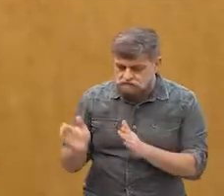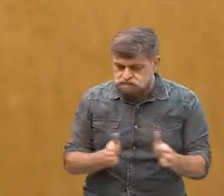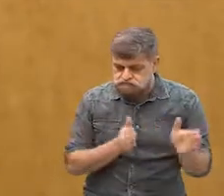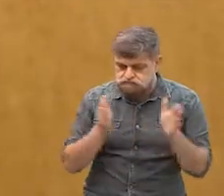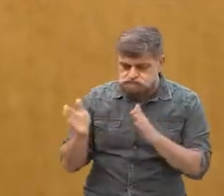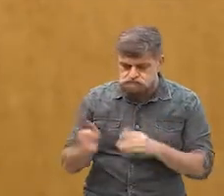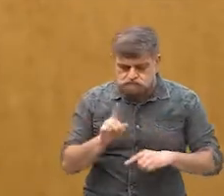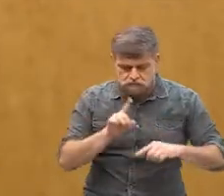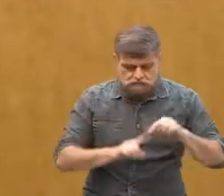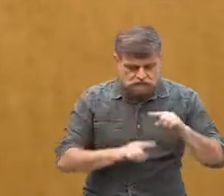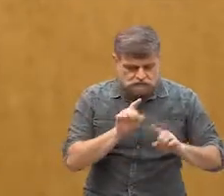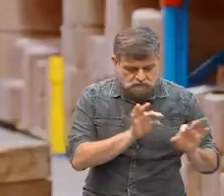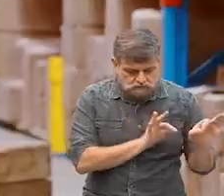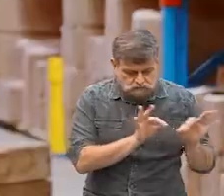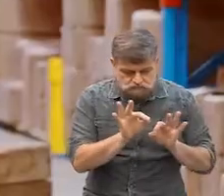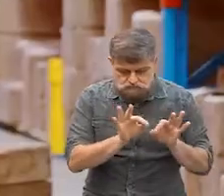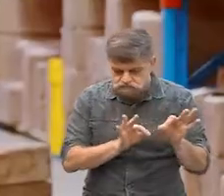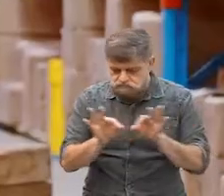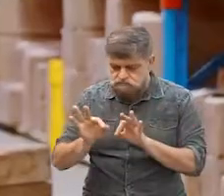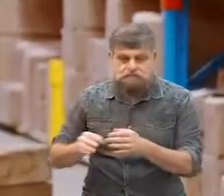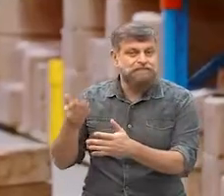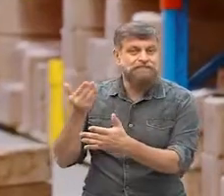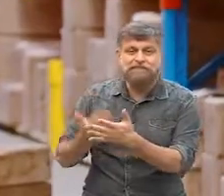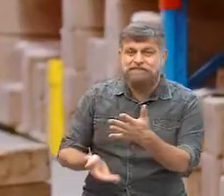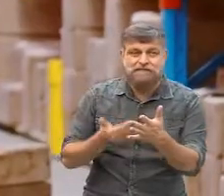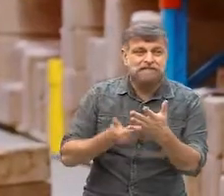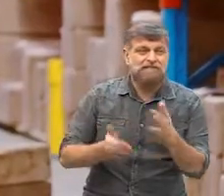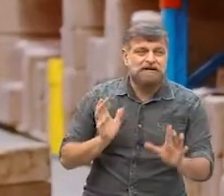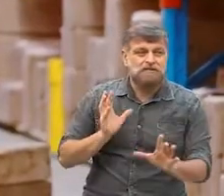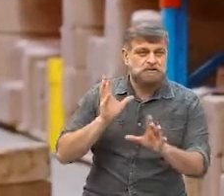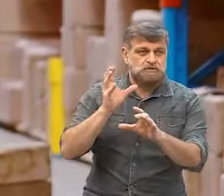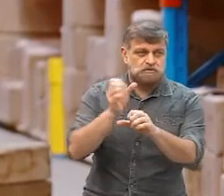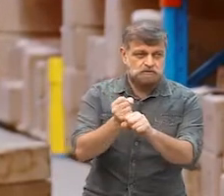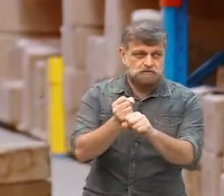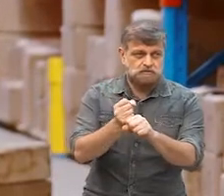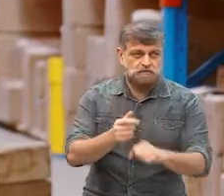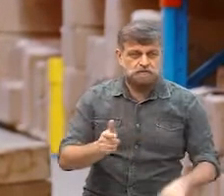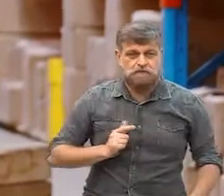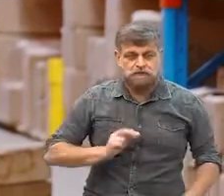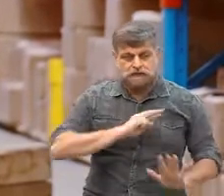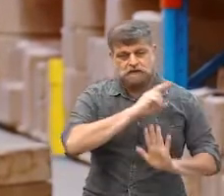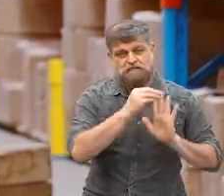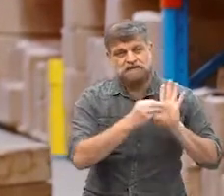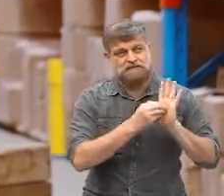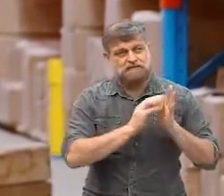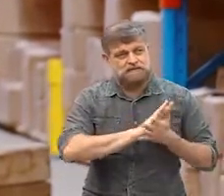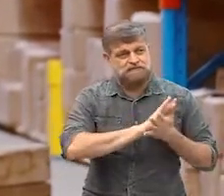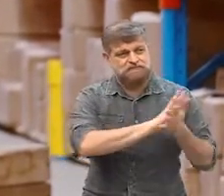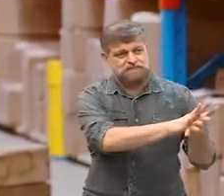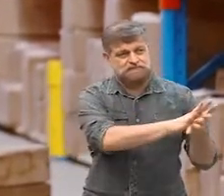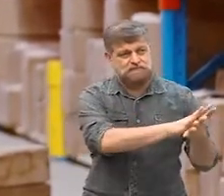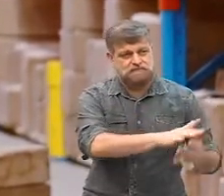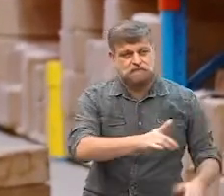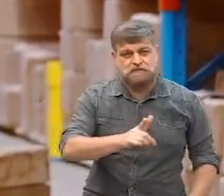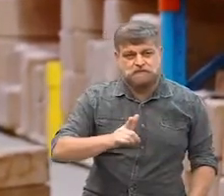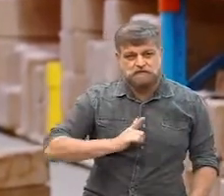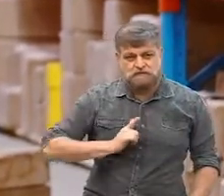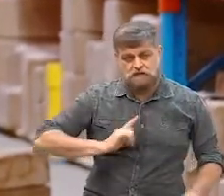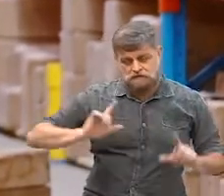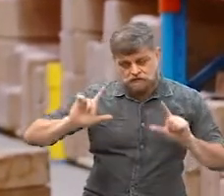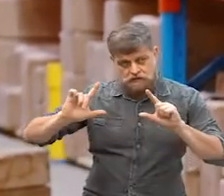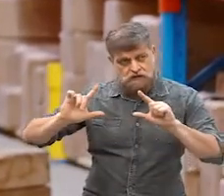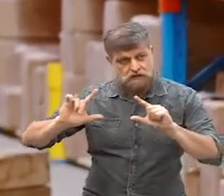para gerar, para produzir, tanto o produto como a embalagem. E aí o impacto ambiental é muito maior. Uma redução